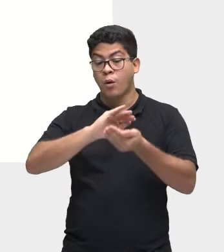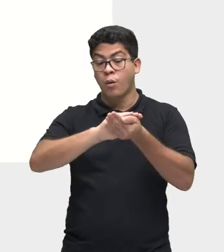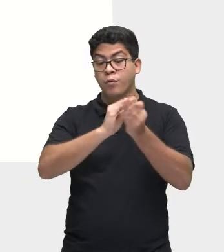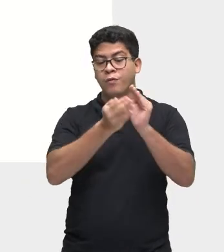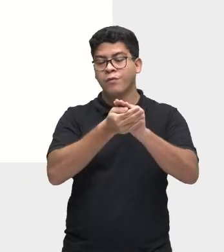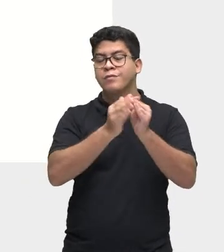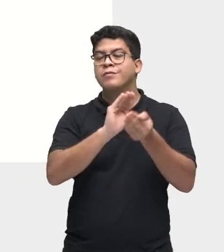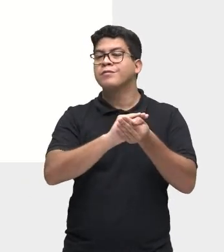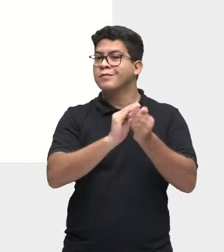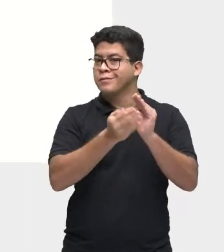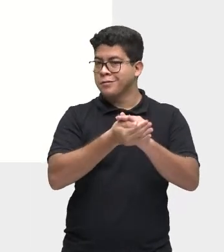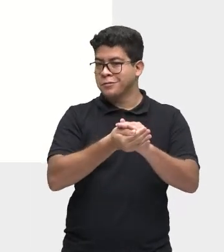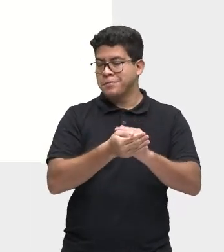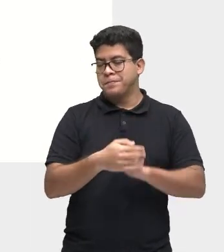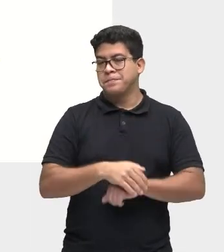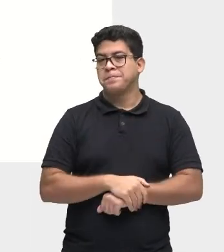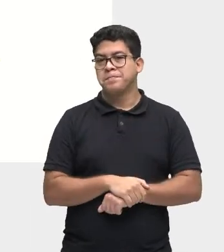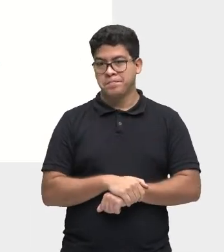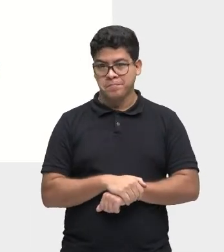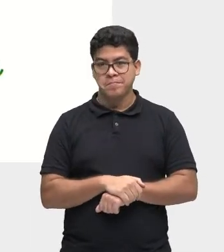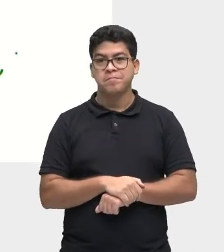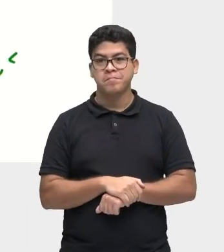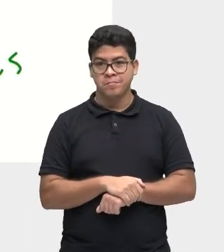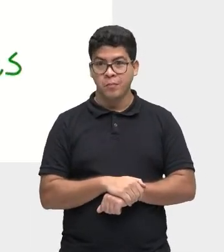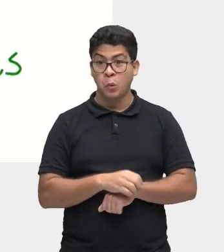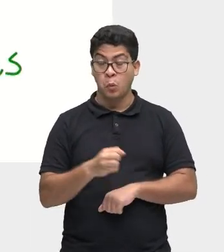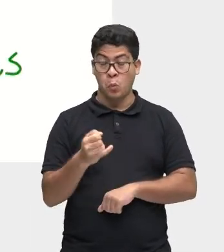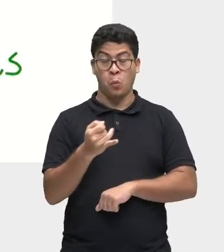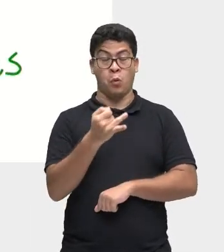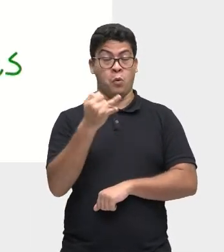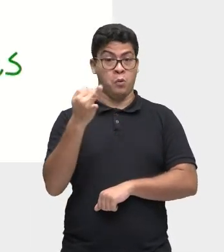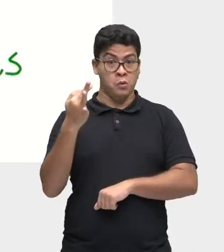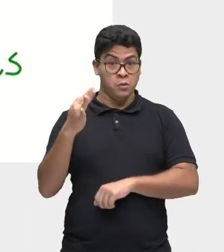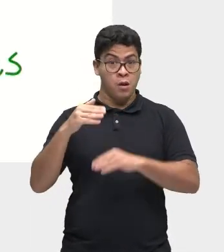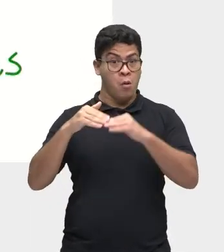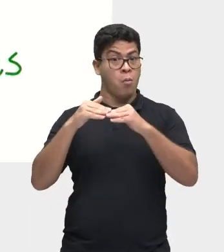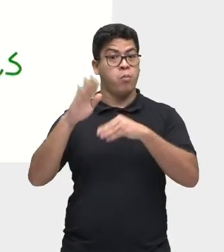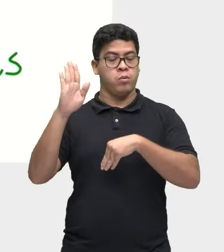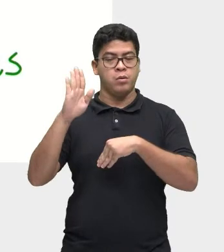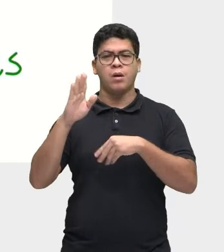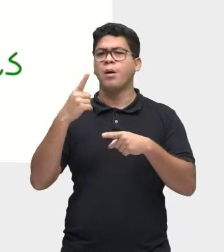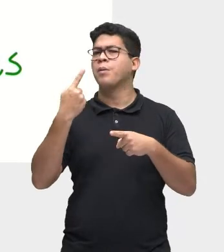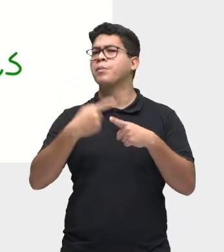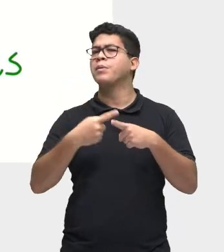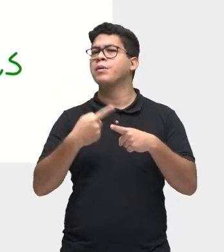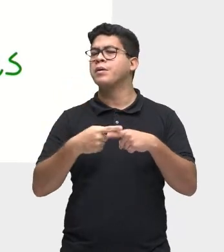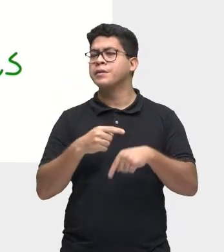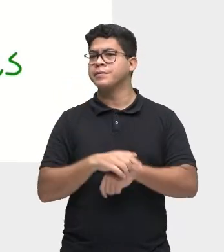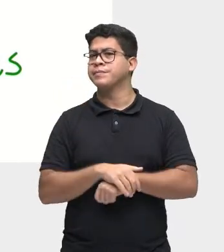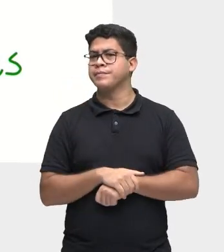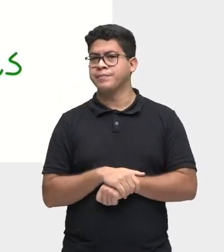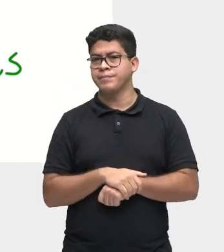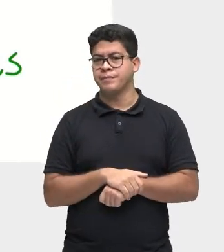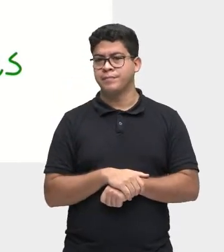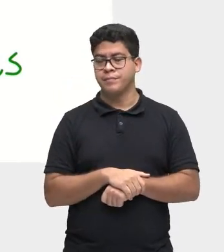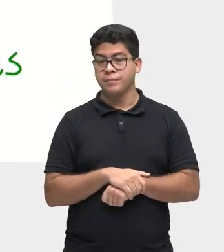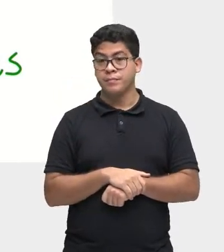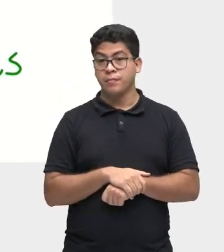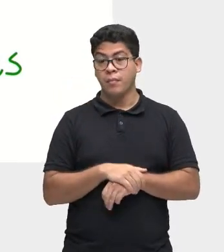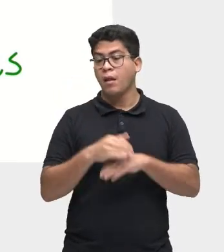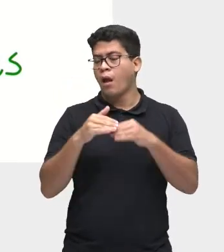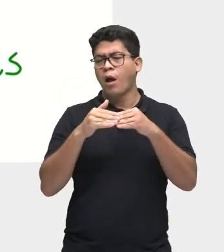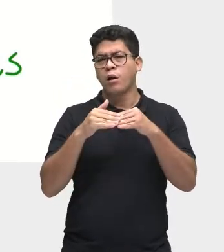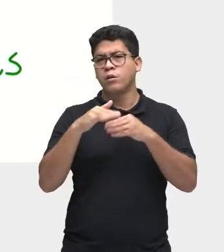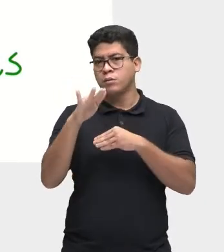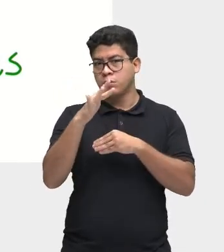24.000 esfirras. Tudo isso, professora, tudo isso. Por quê? Olha só, a gente aumentou a quantidade